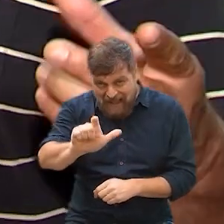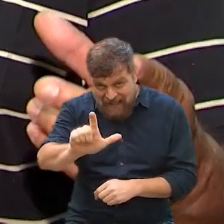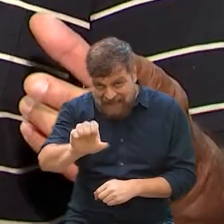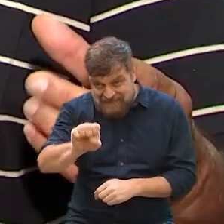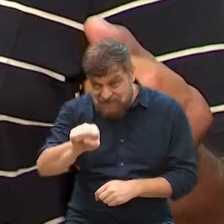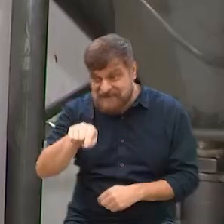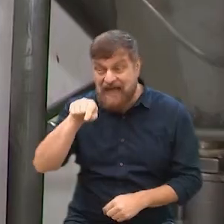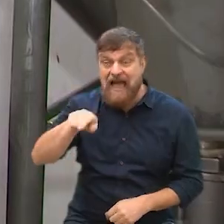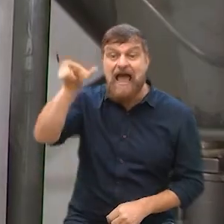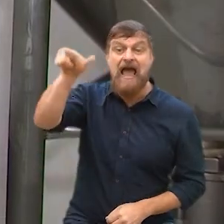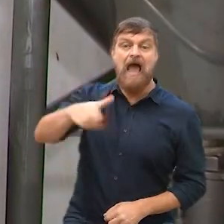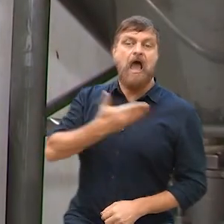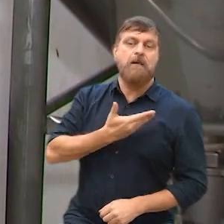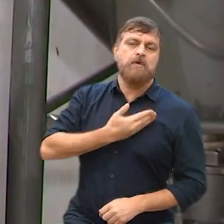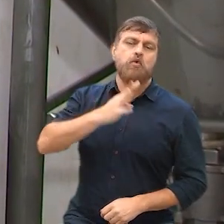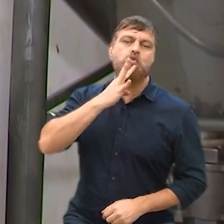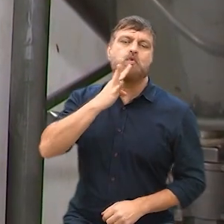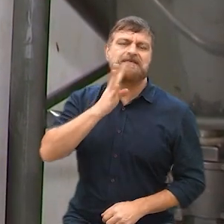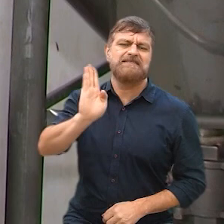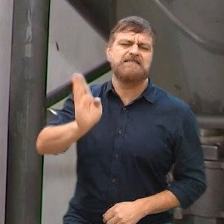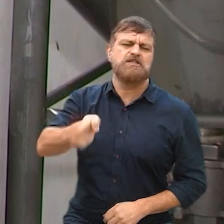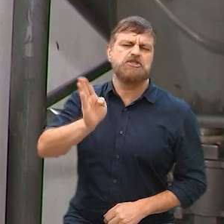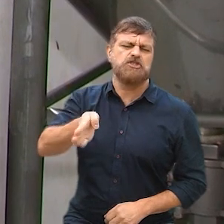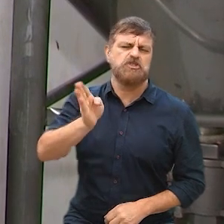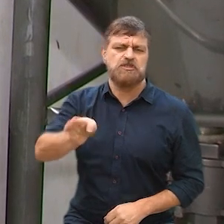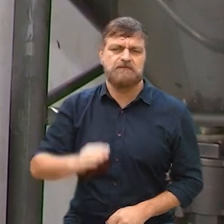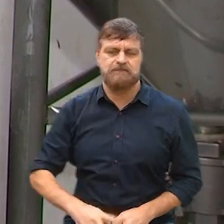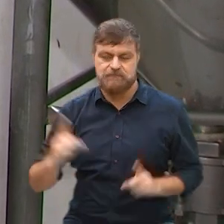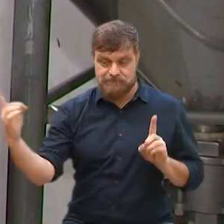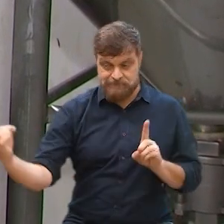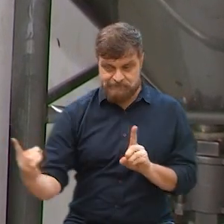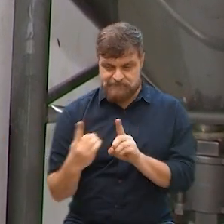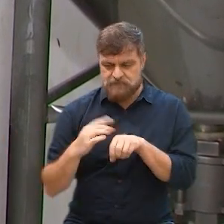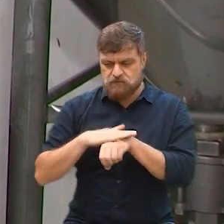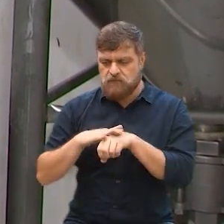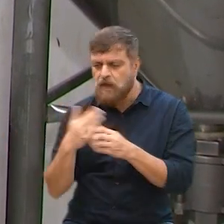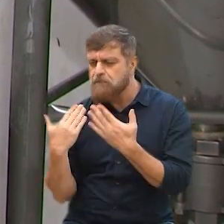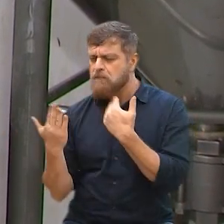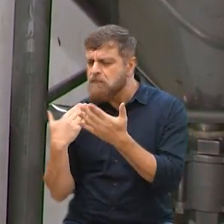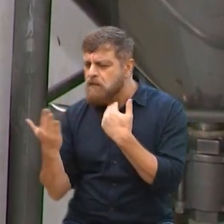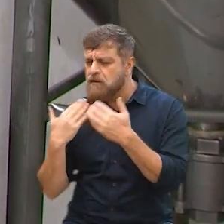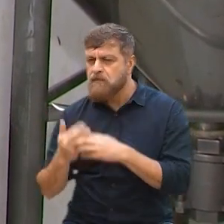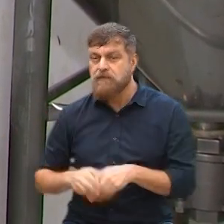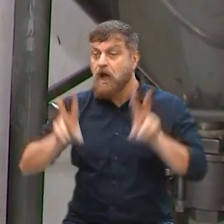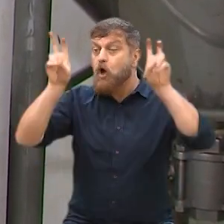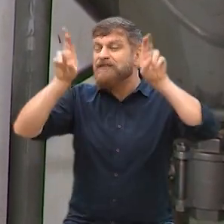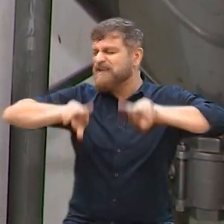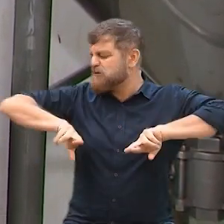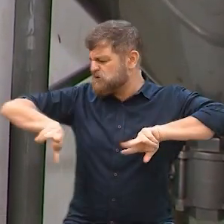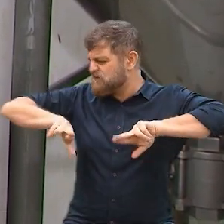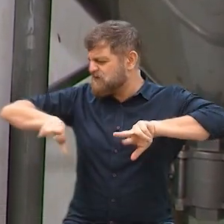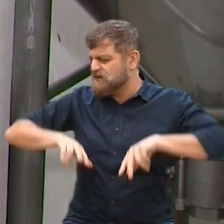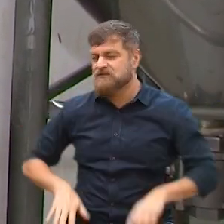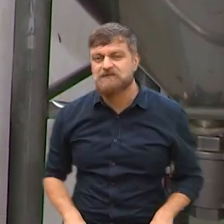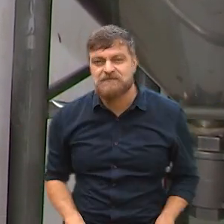já conhecia e ele veio conversar comigo sobre um outro negócio,